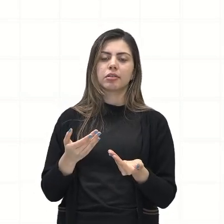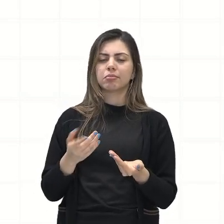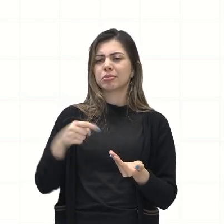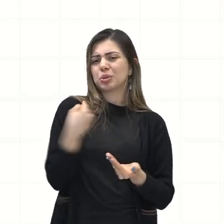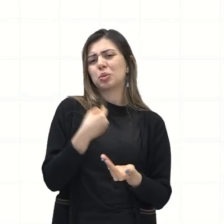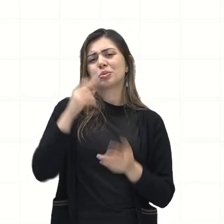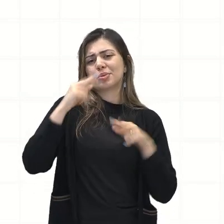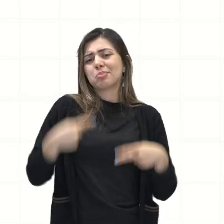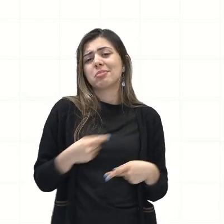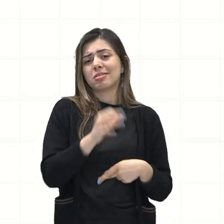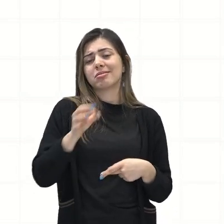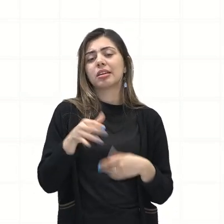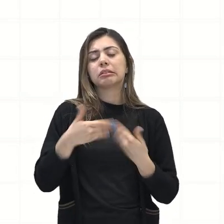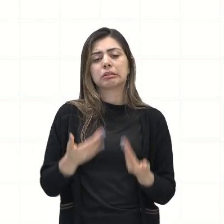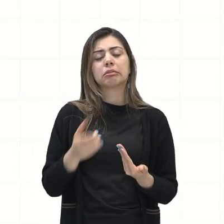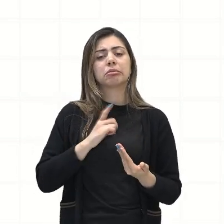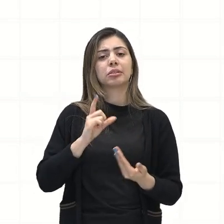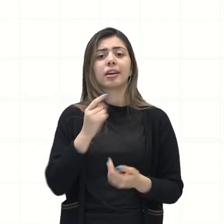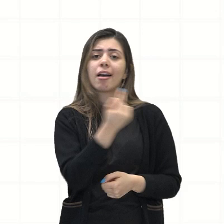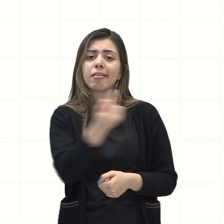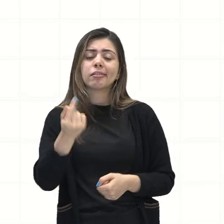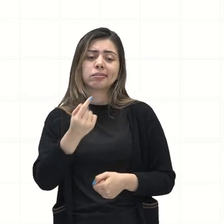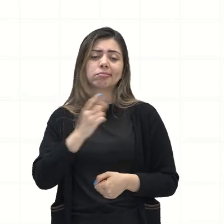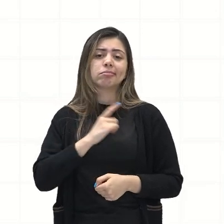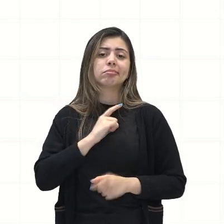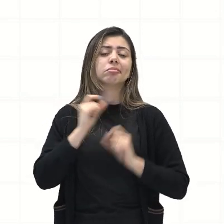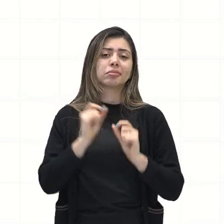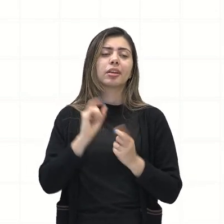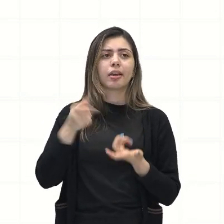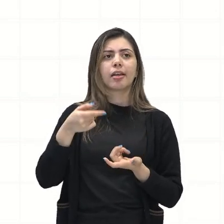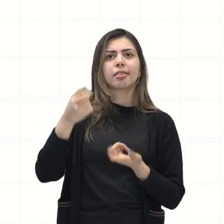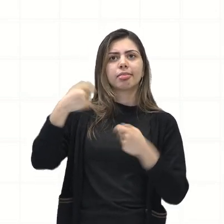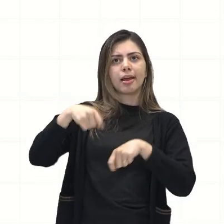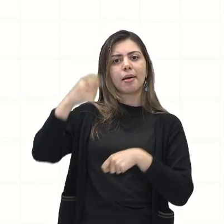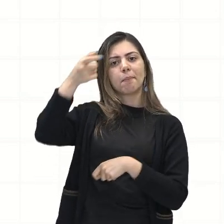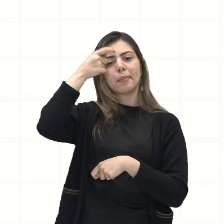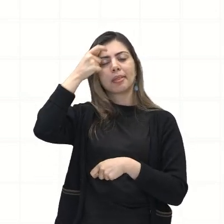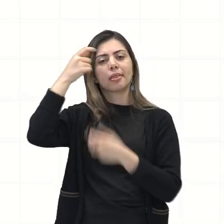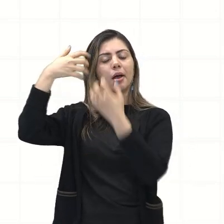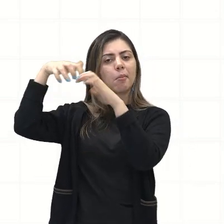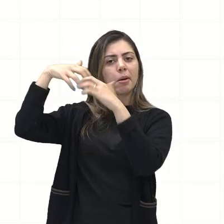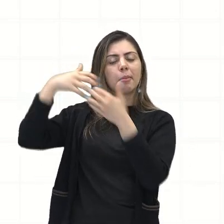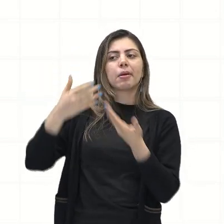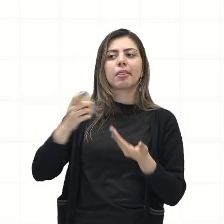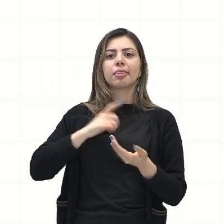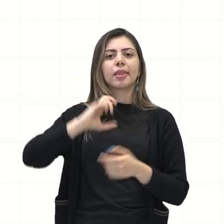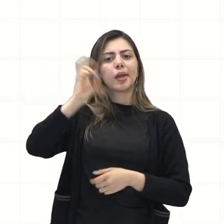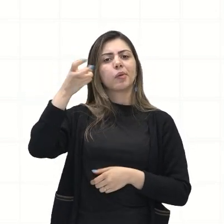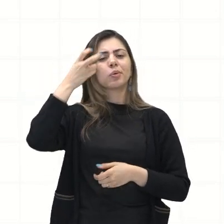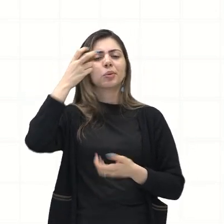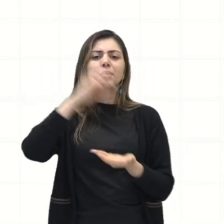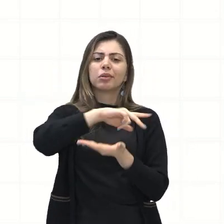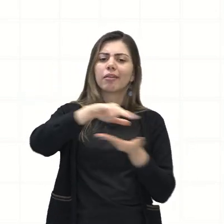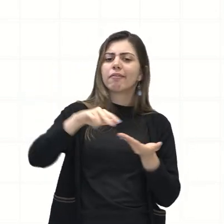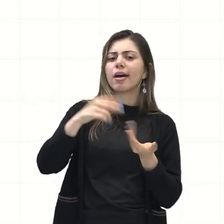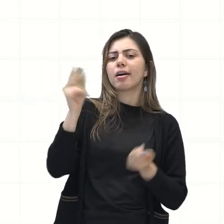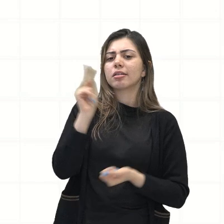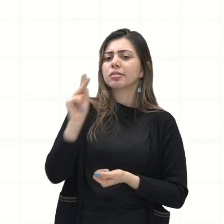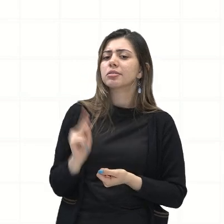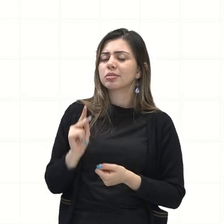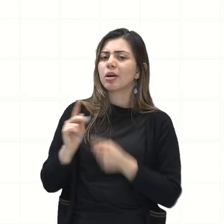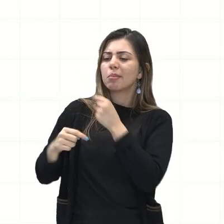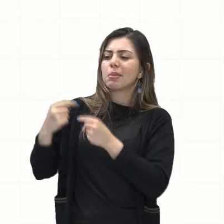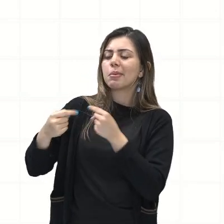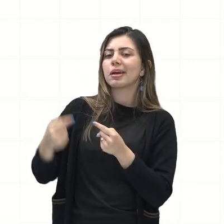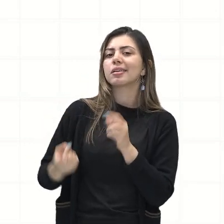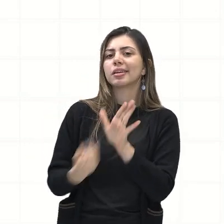seres humanos, apresentamos, né, racionalidade, cultura diversas, né, históricos, que